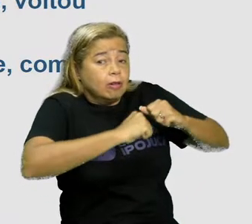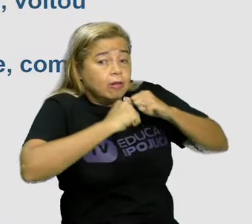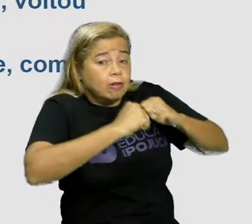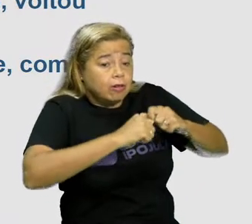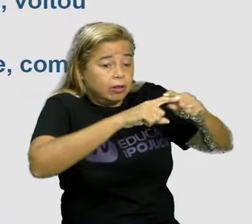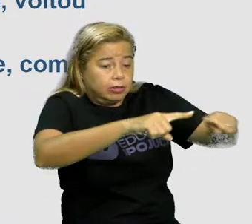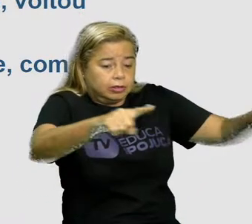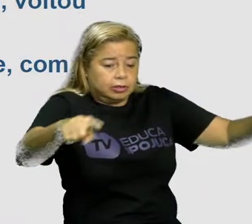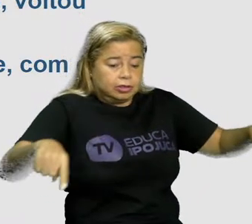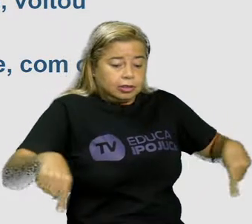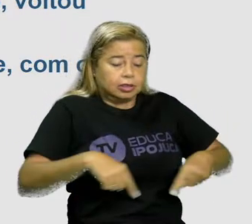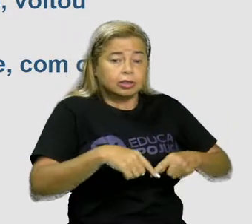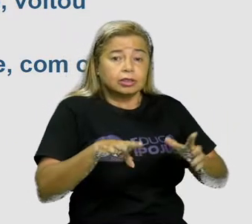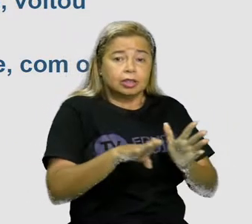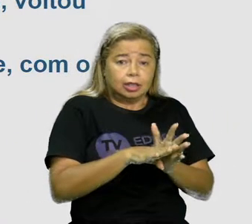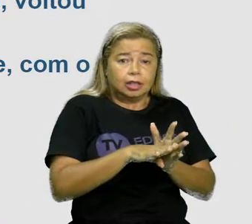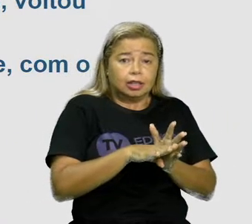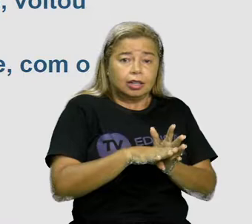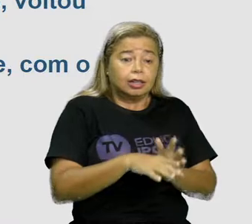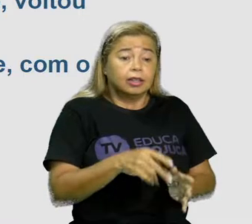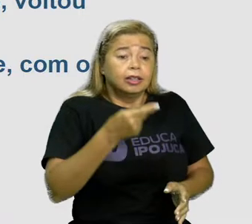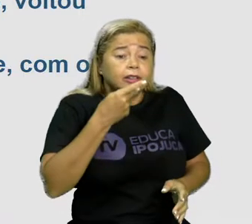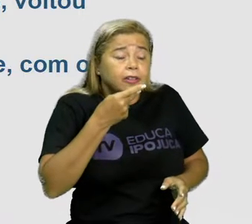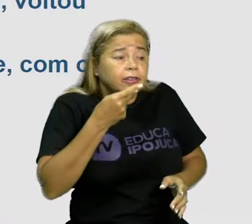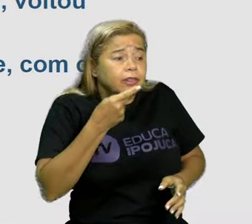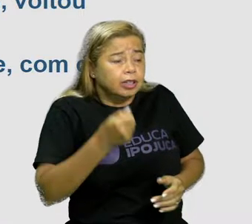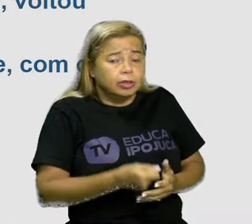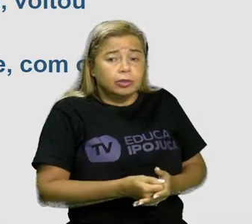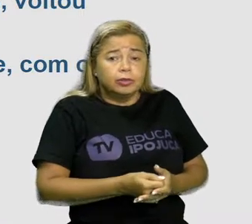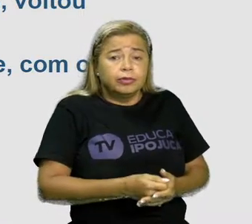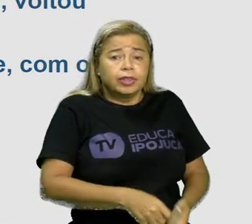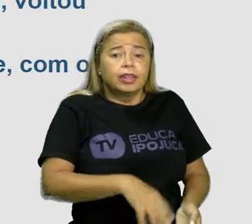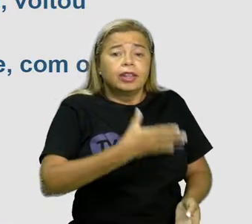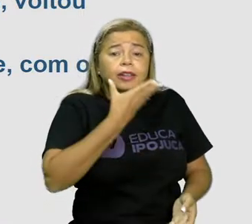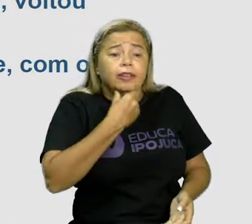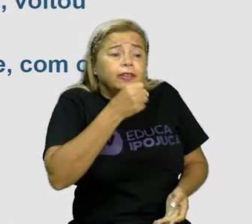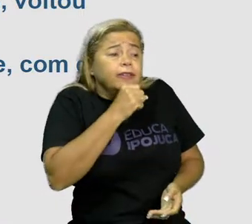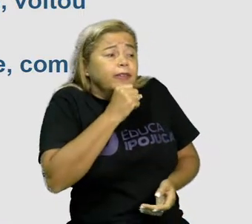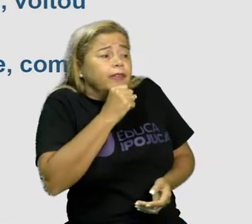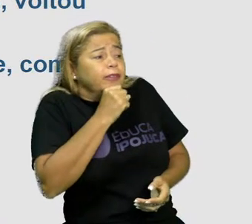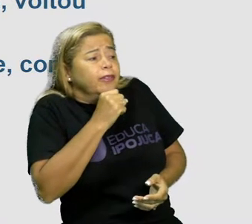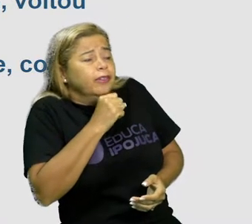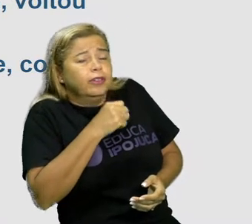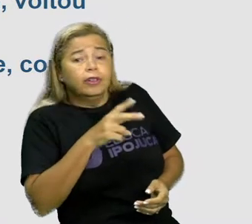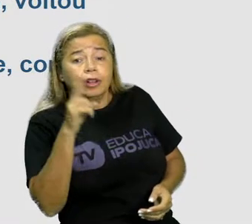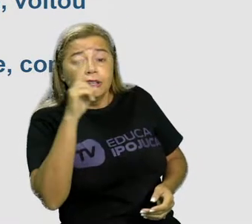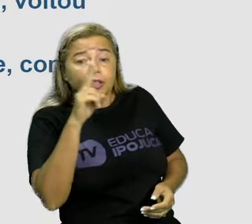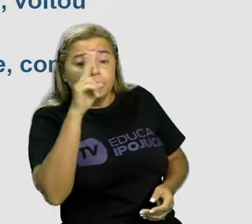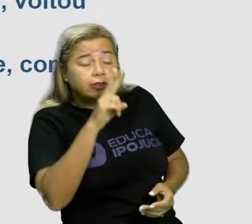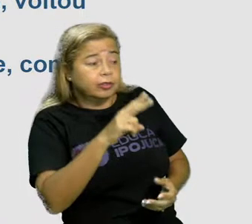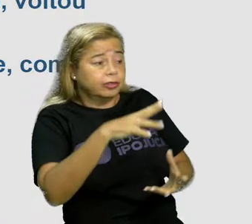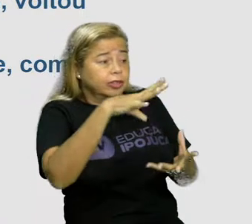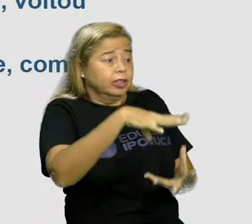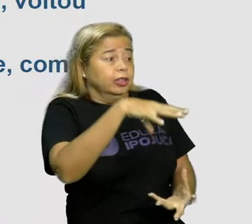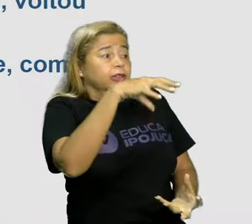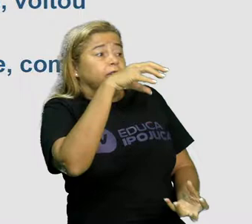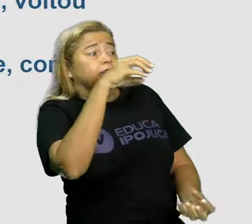Vovô, eu vi um fantasma no quintal,